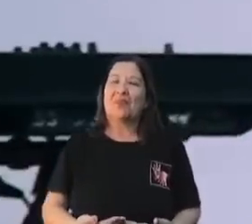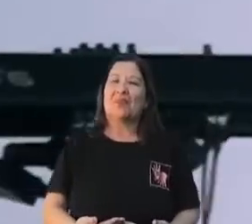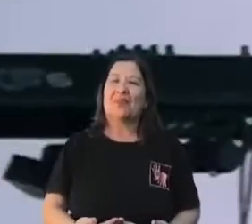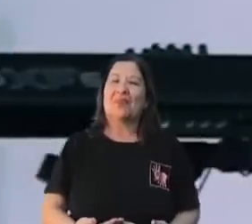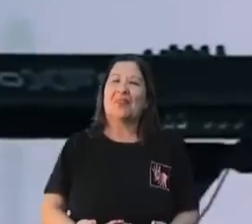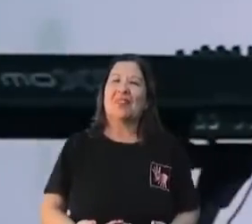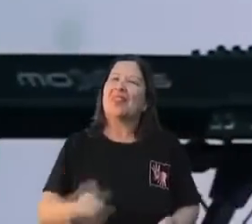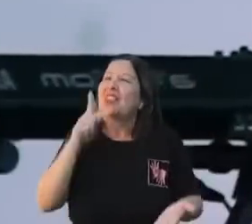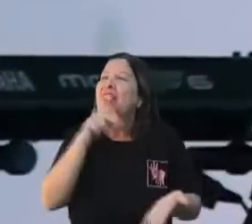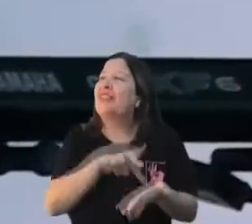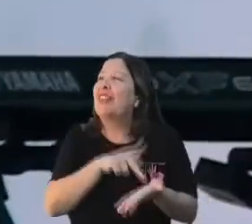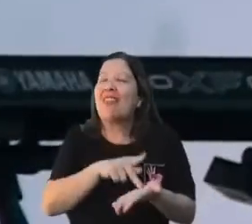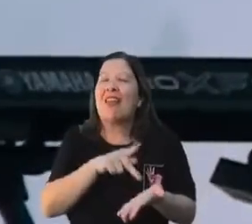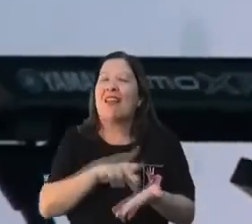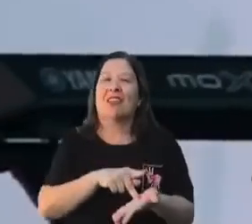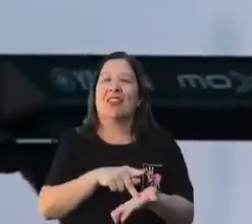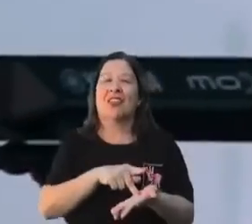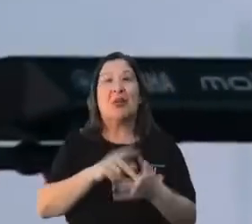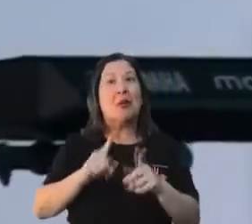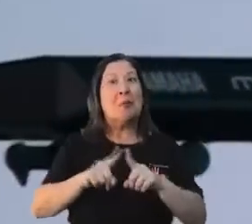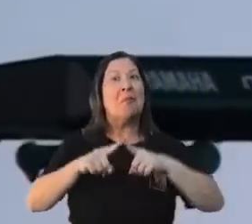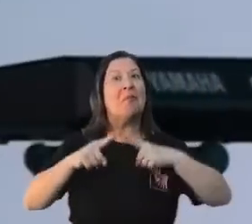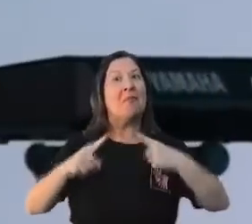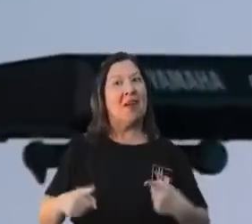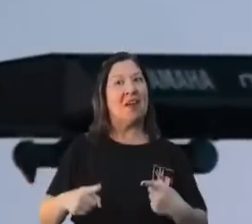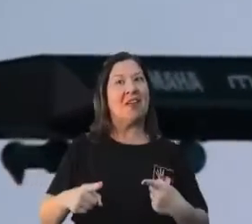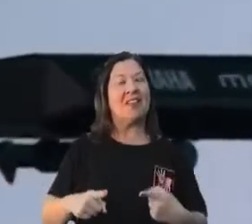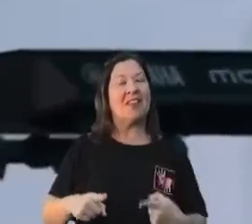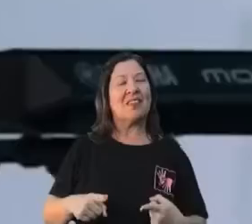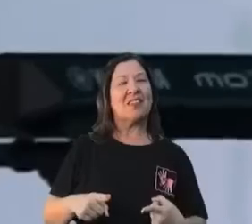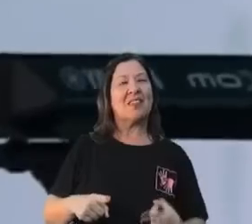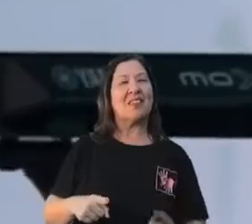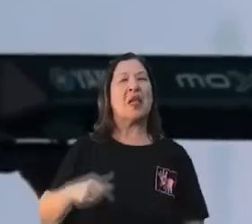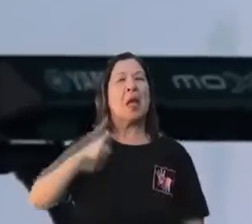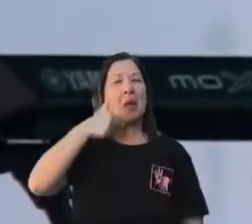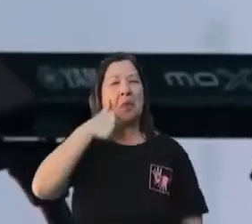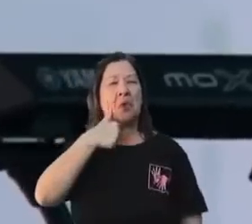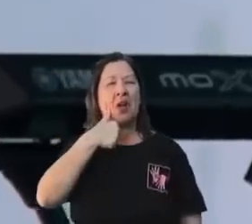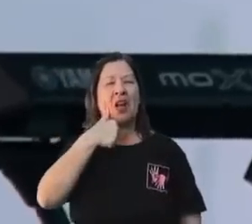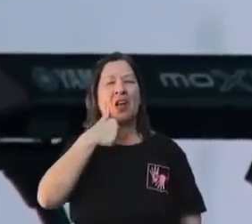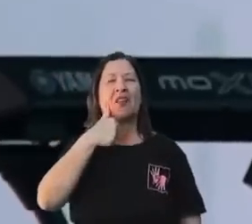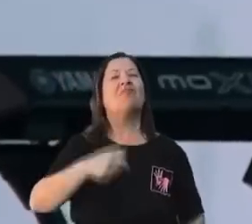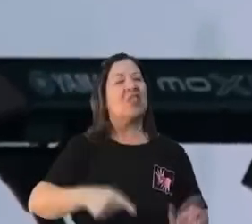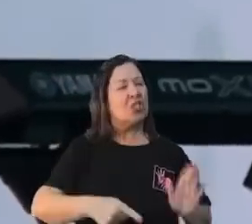projeto. Maria fez o que pôde.